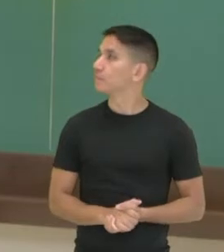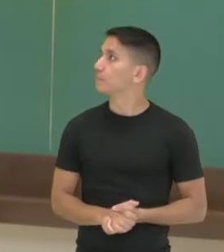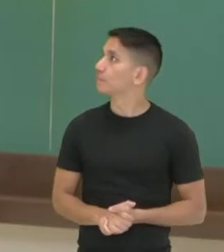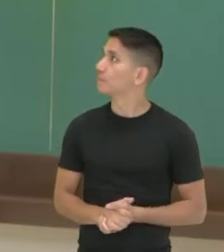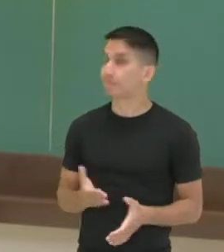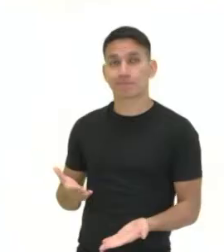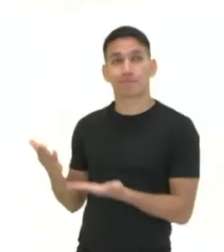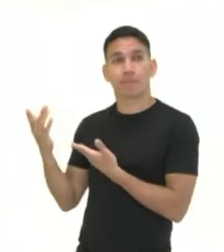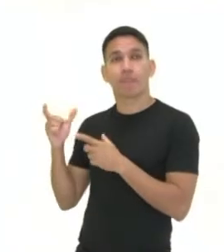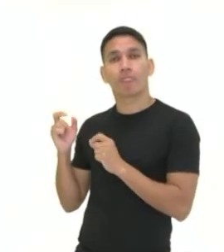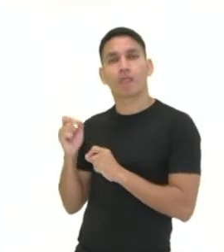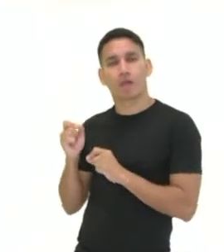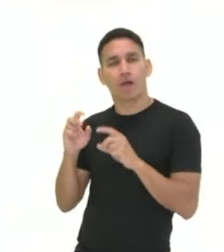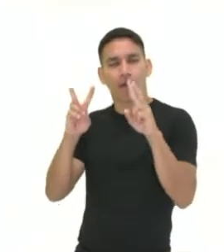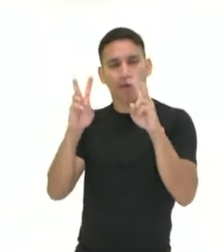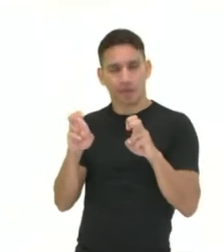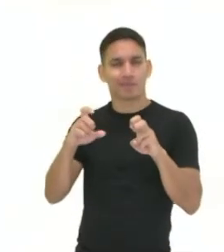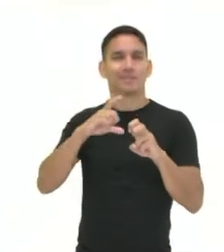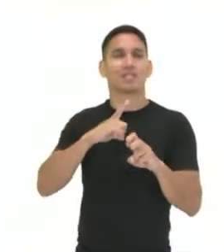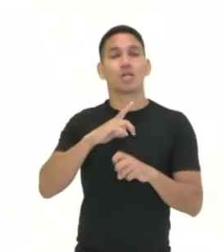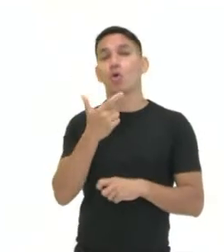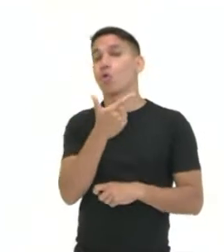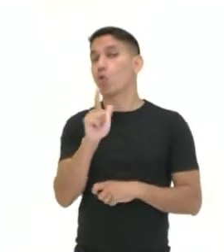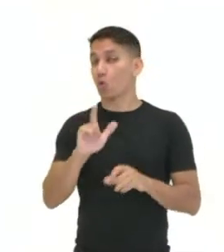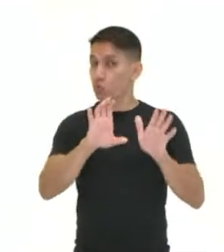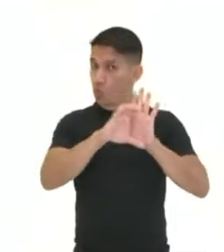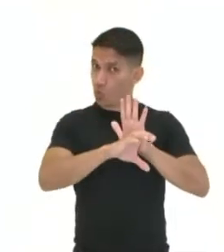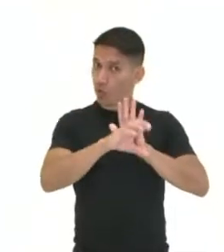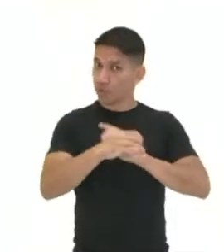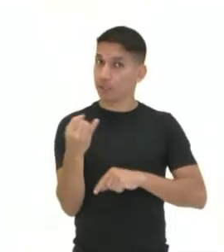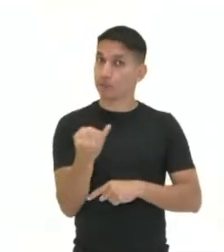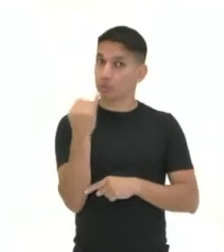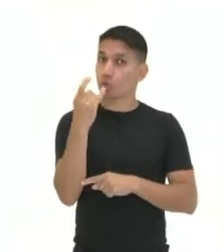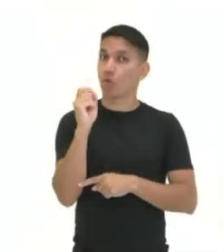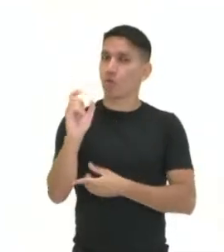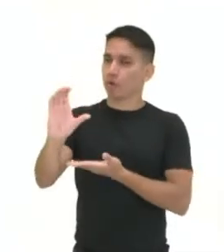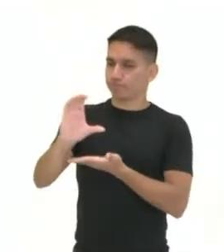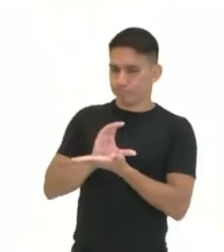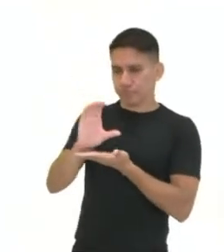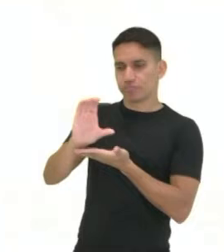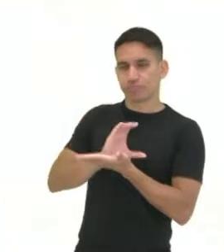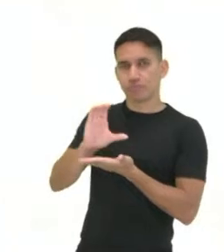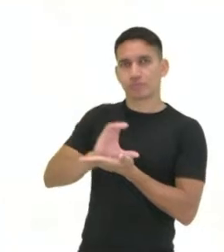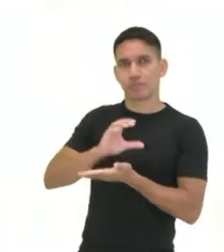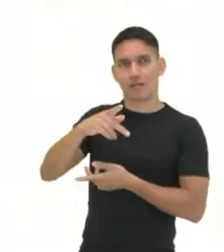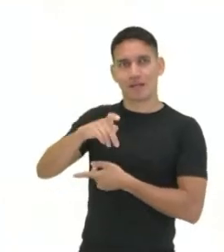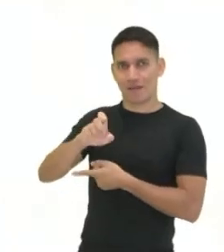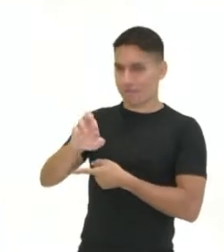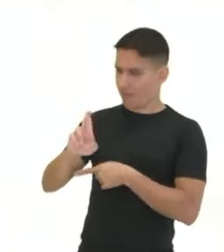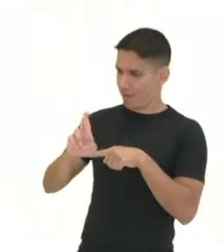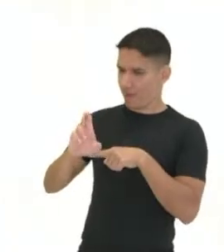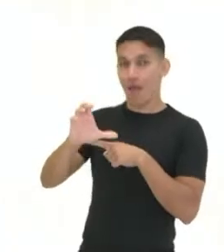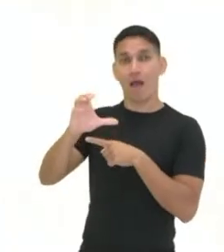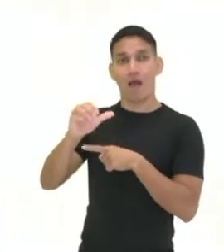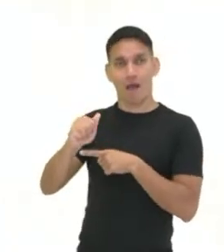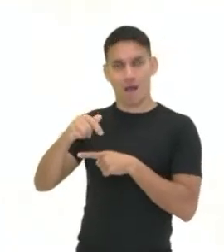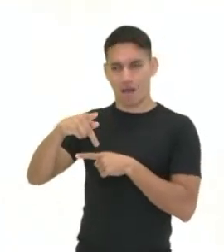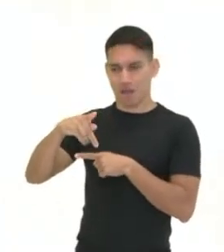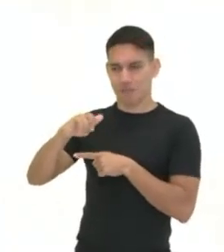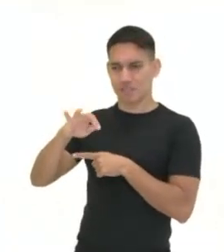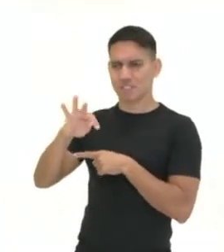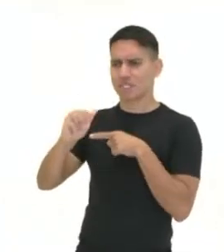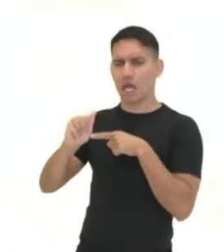Então aqui a gente tem também um outro conceito importante, que é o conceito de renda per capita. Ele sempre aparece em